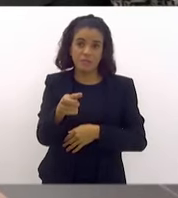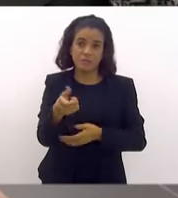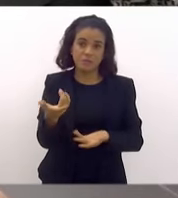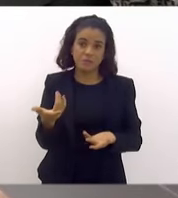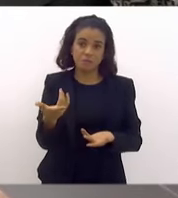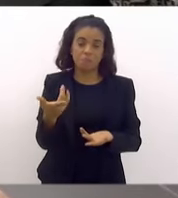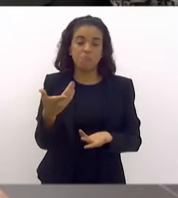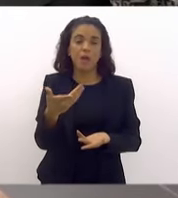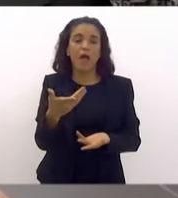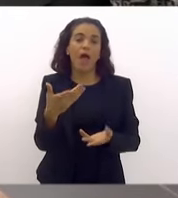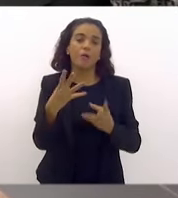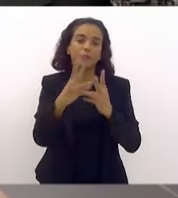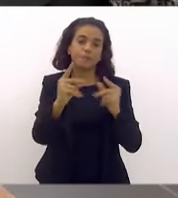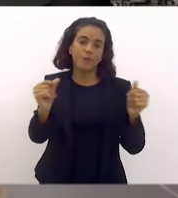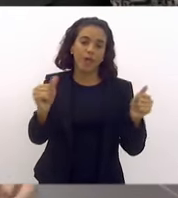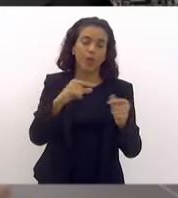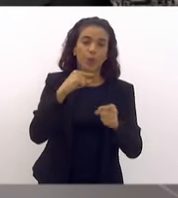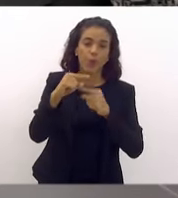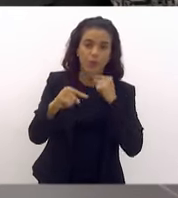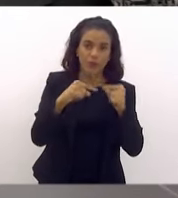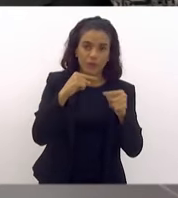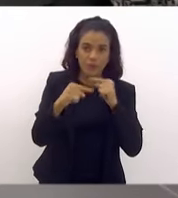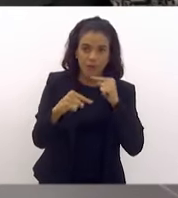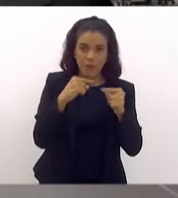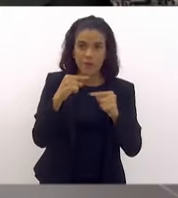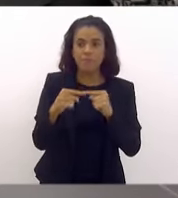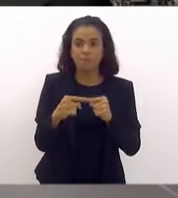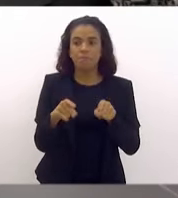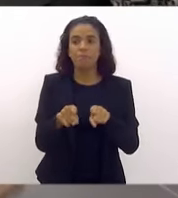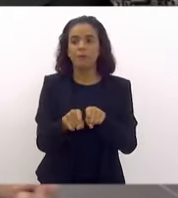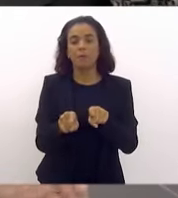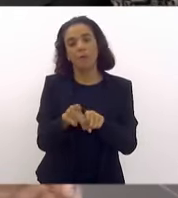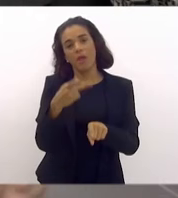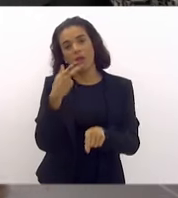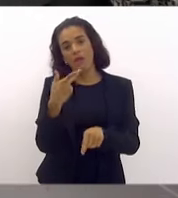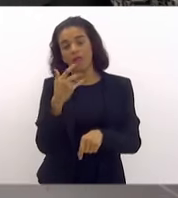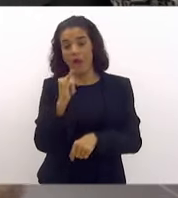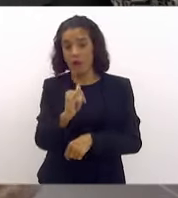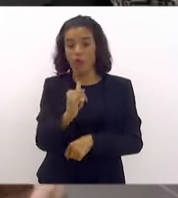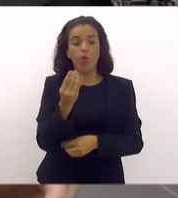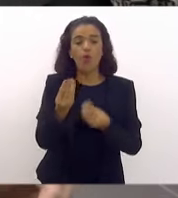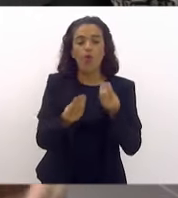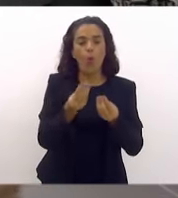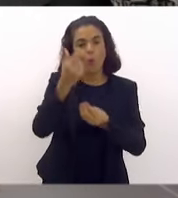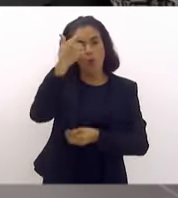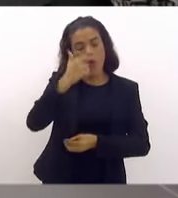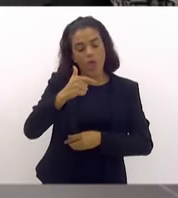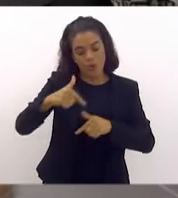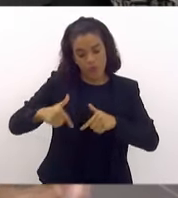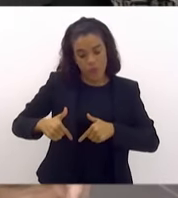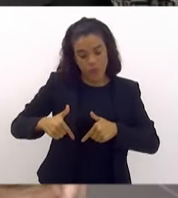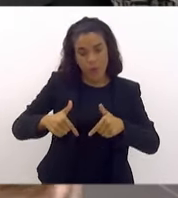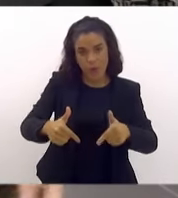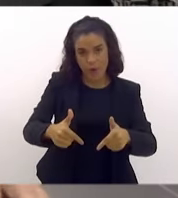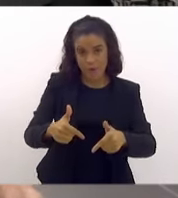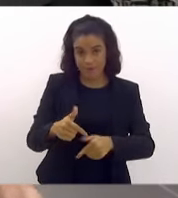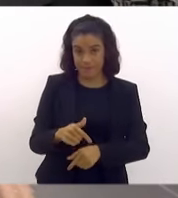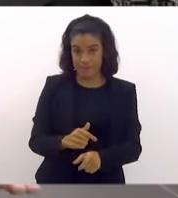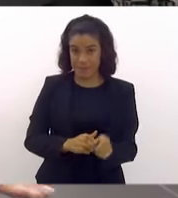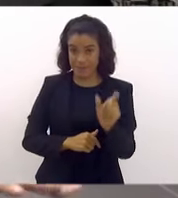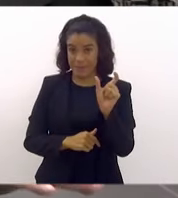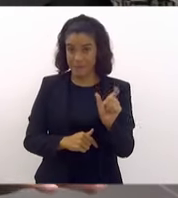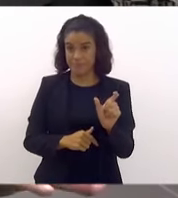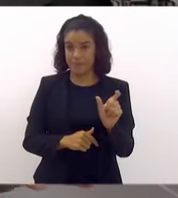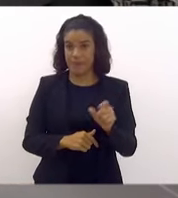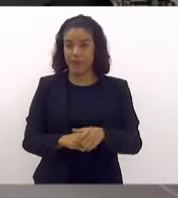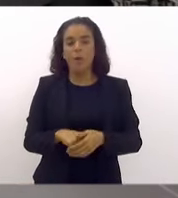de dúvida e digo qual é o procedimento que eu adoto após a resposta a essa pergunta que eu vou falar paraos senhores eu